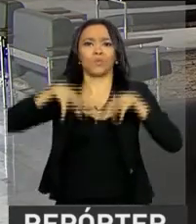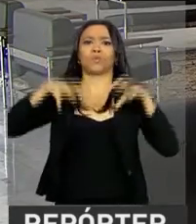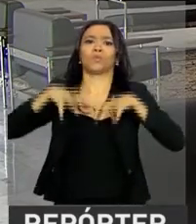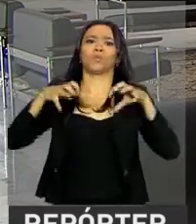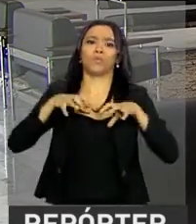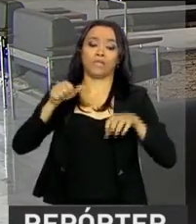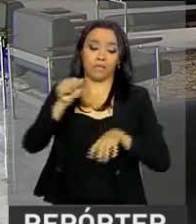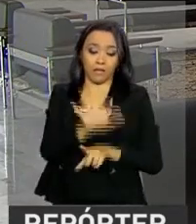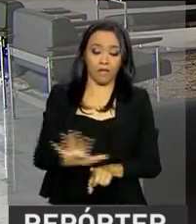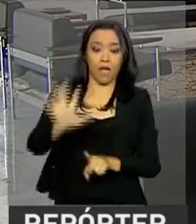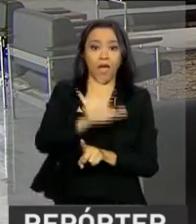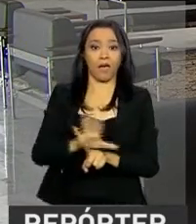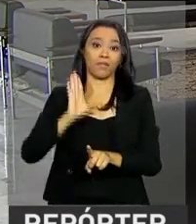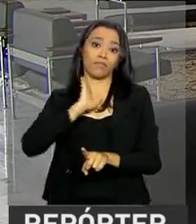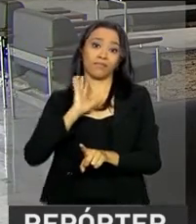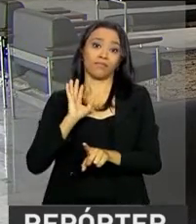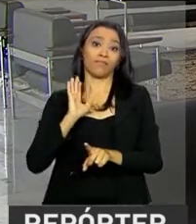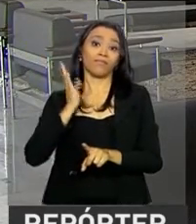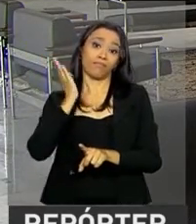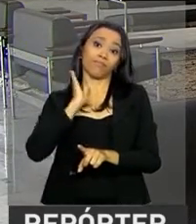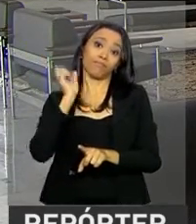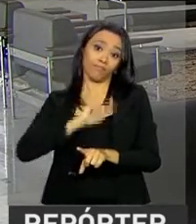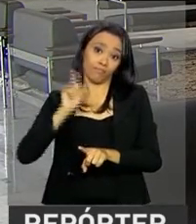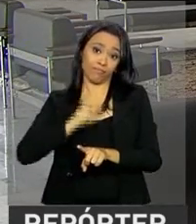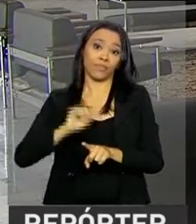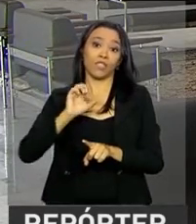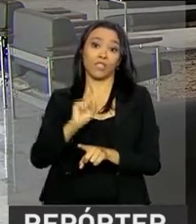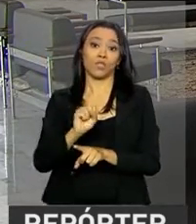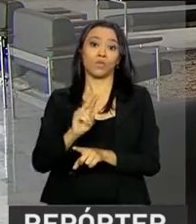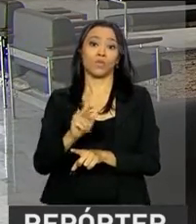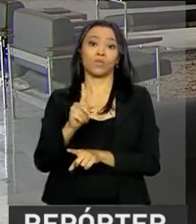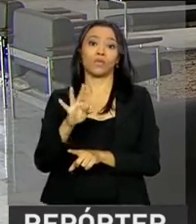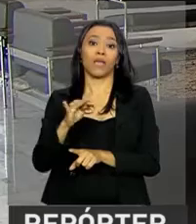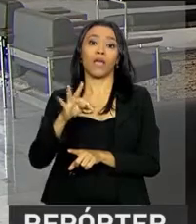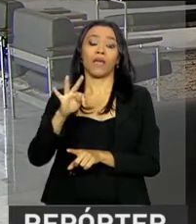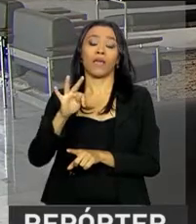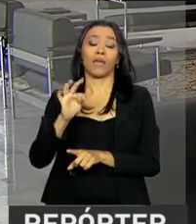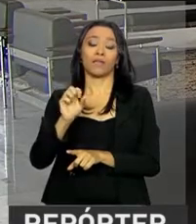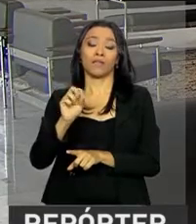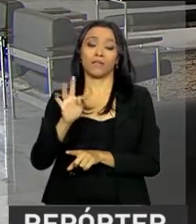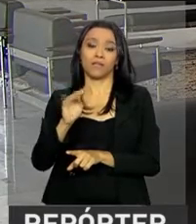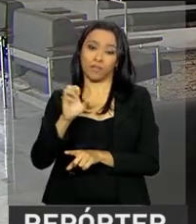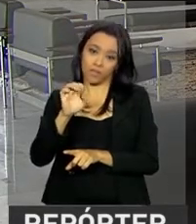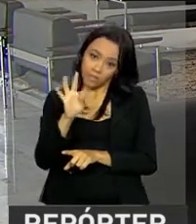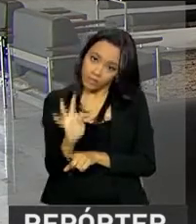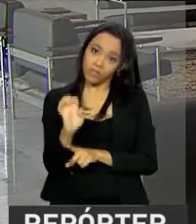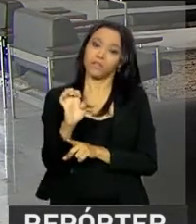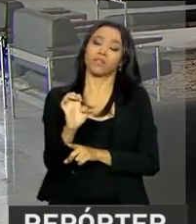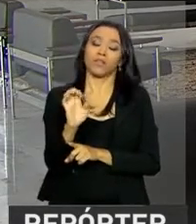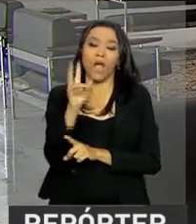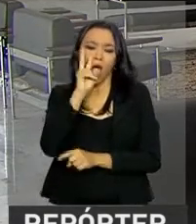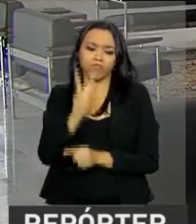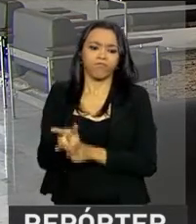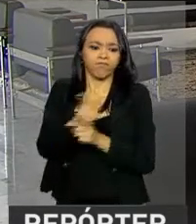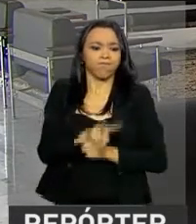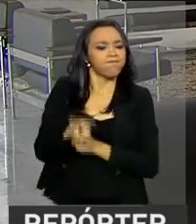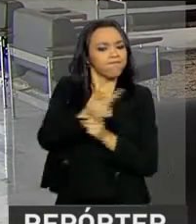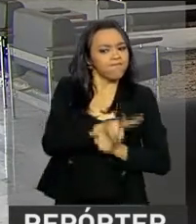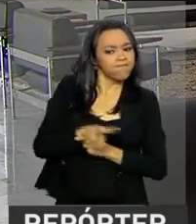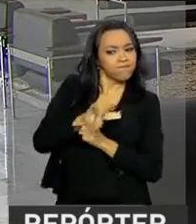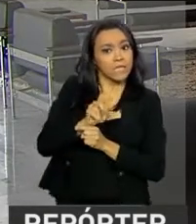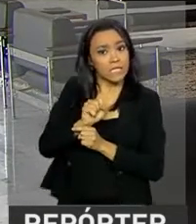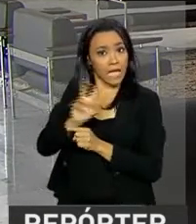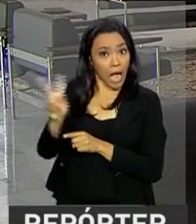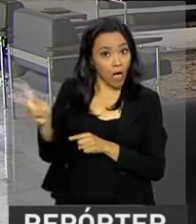sudeste como um todo o presidente orientou sua equipe a manter a atenção e acompanhamento permanentes para garantir respostas